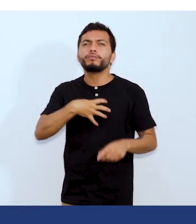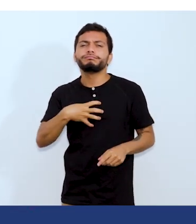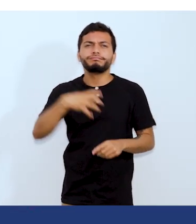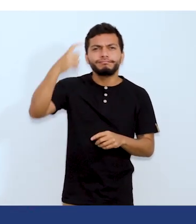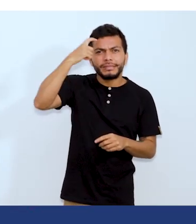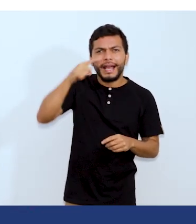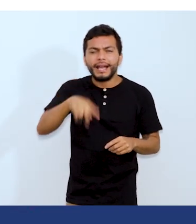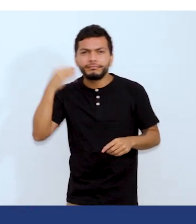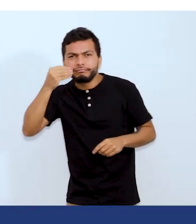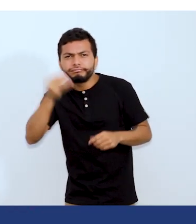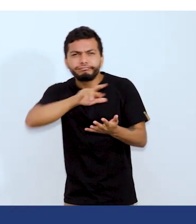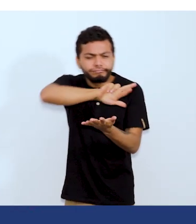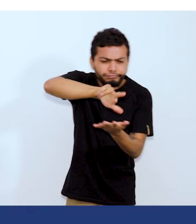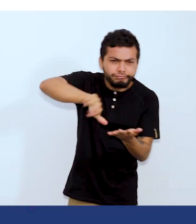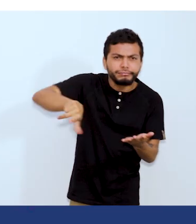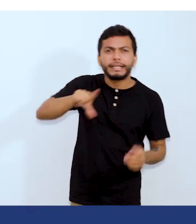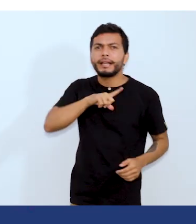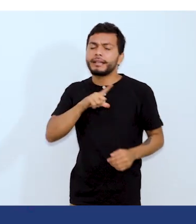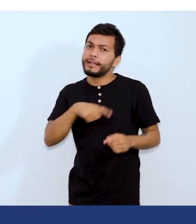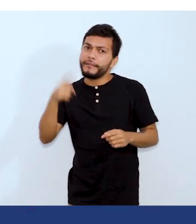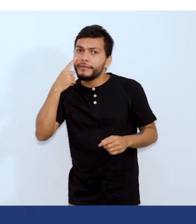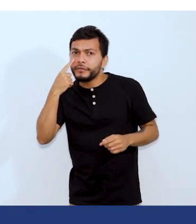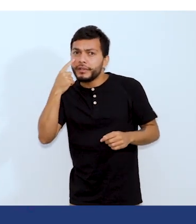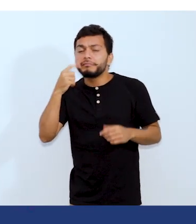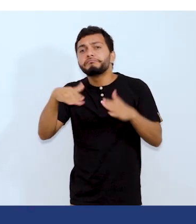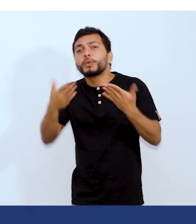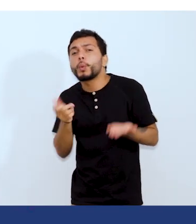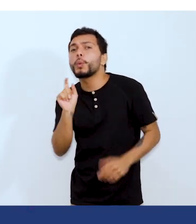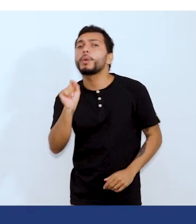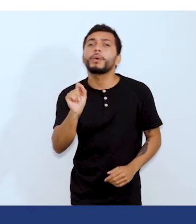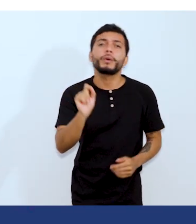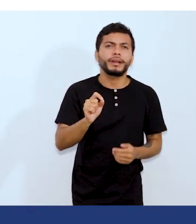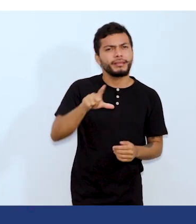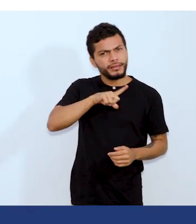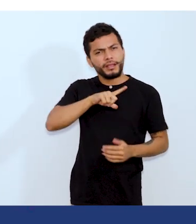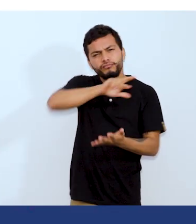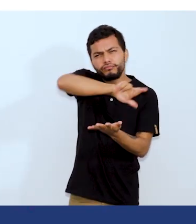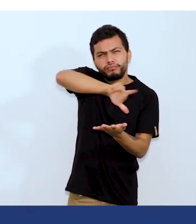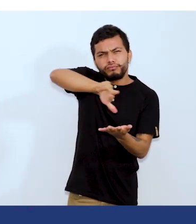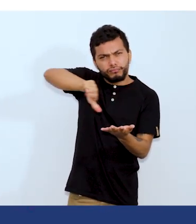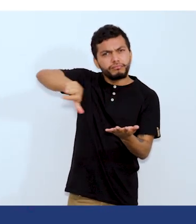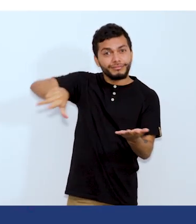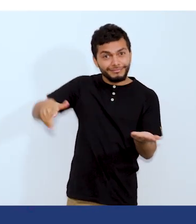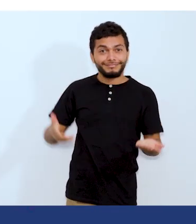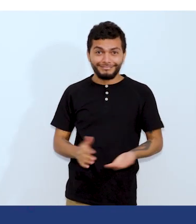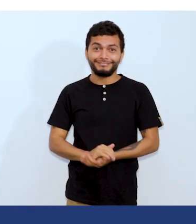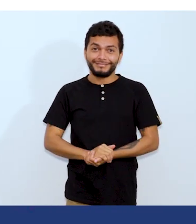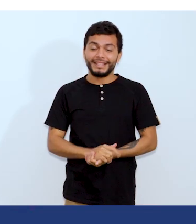experiências delas são diversas. E vemos, portanto, uma pluralidade, como eu acabei de